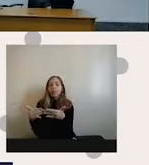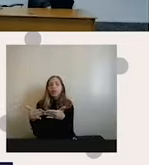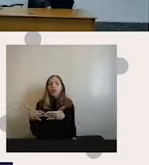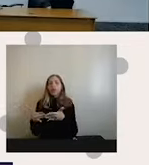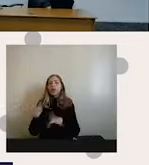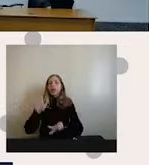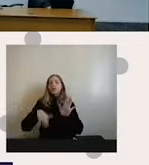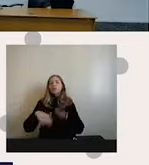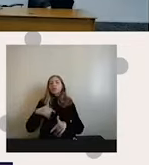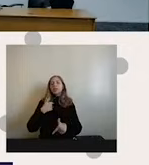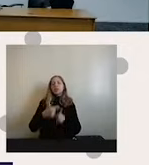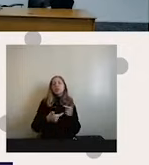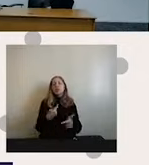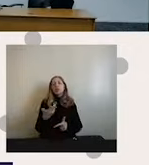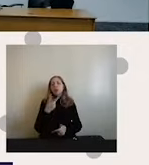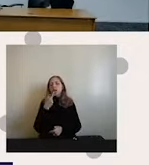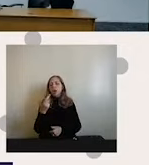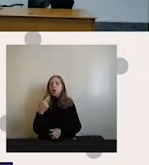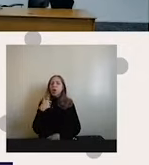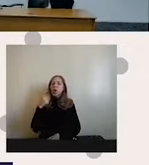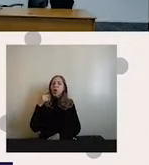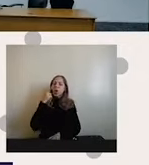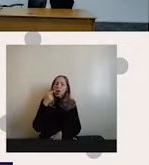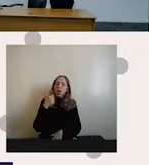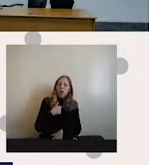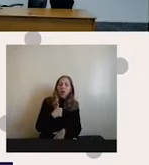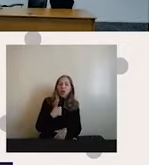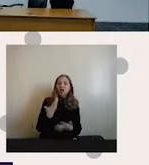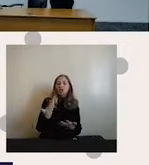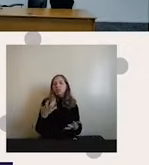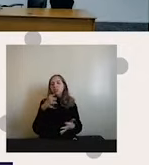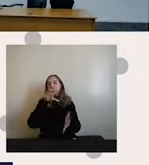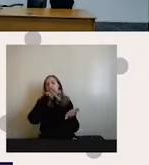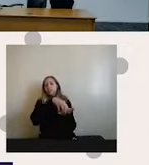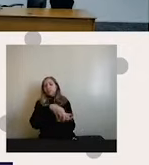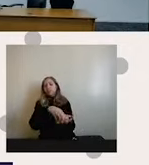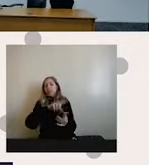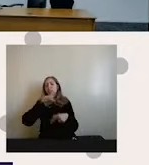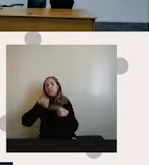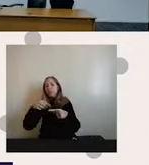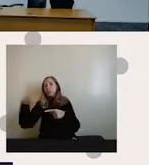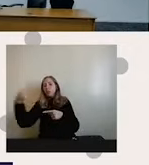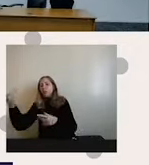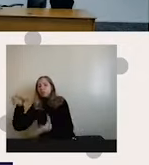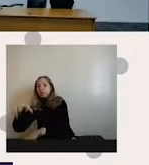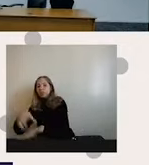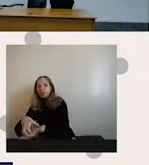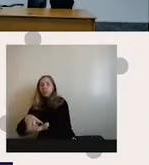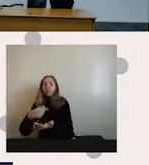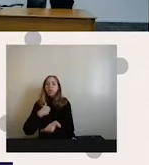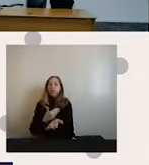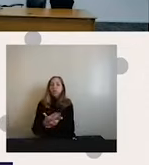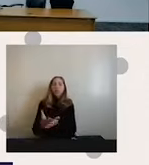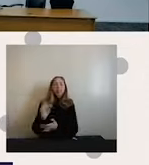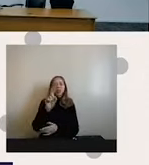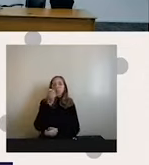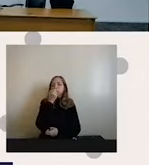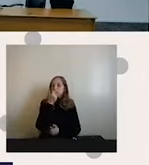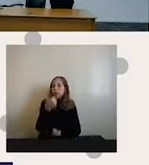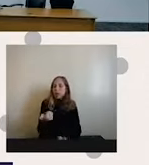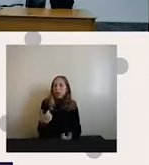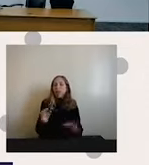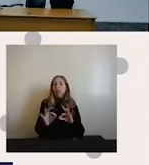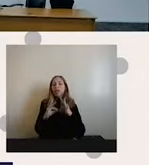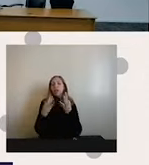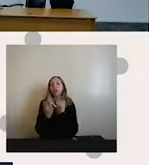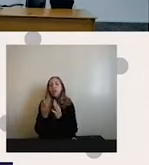eu estou nesse setor e, depois que eu vim para cá, eu comecei a não ficar bem. A família, às vezes, observa, né, que tem alguma